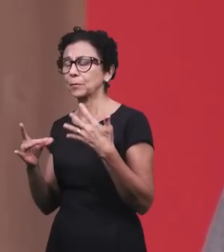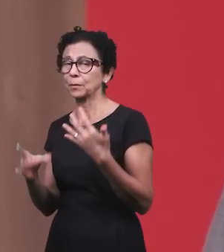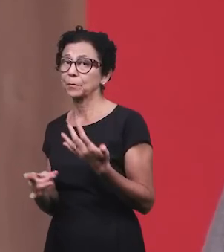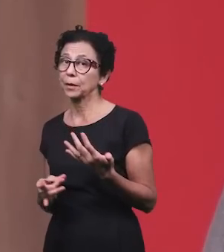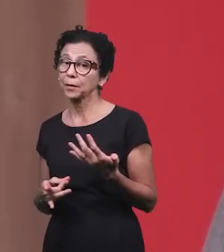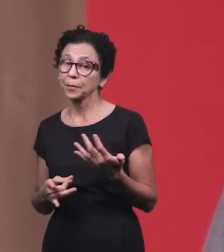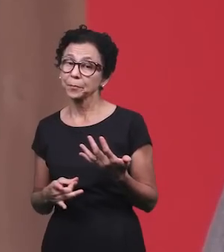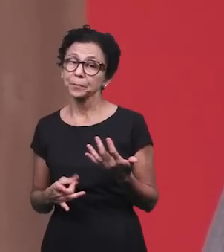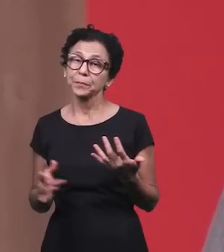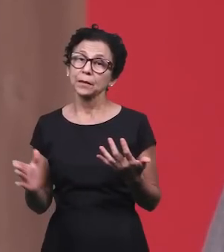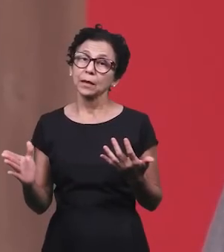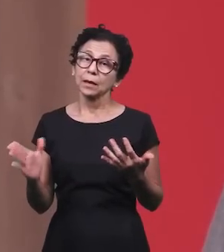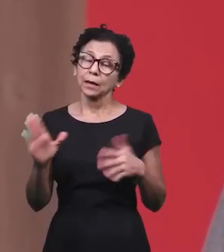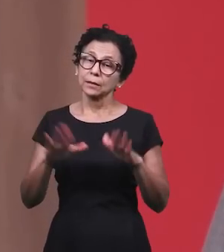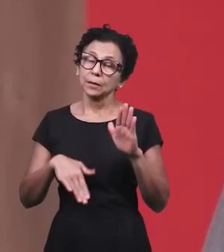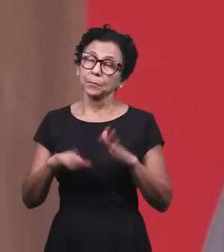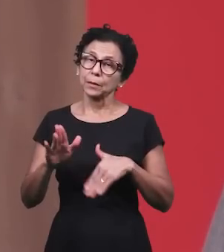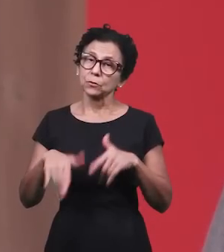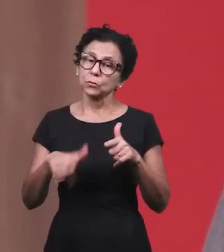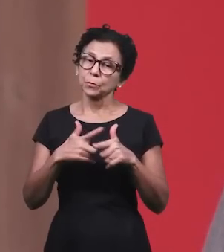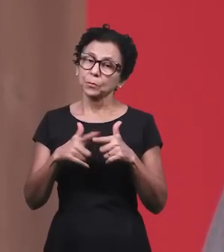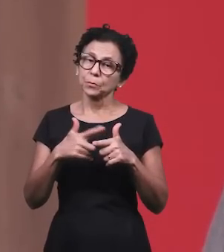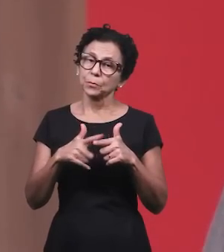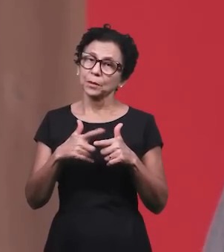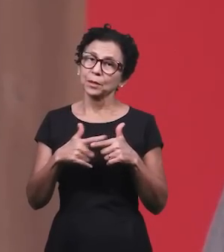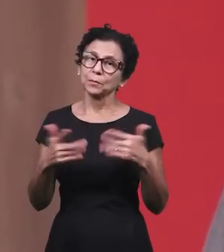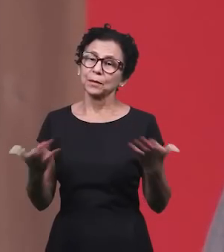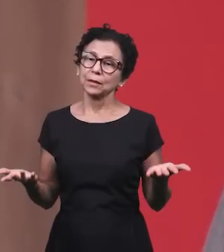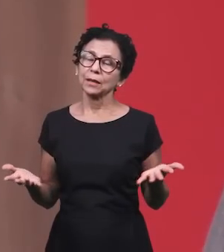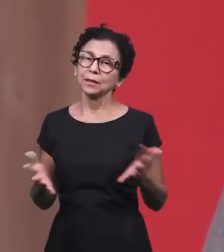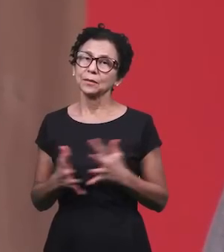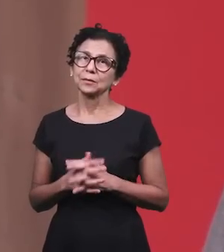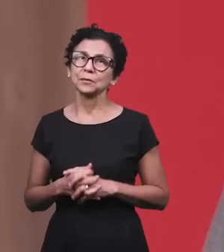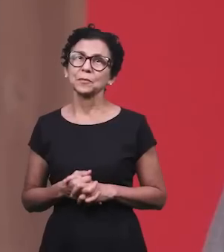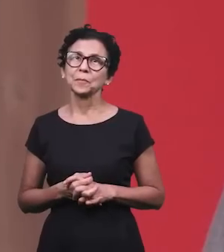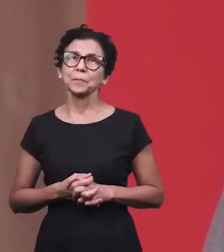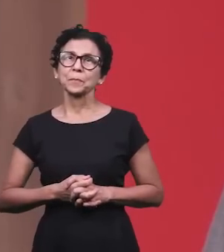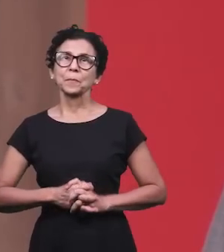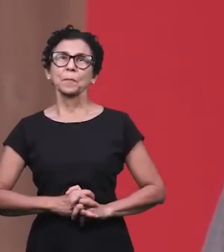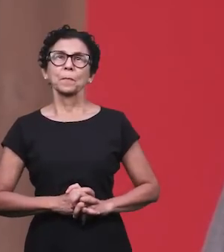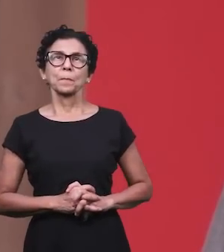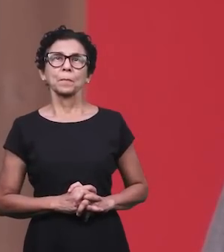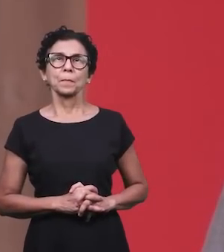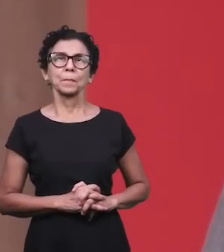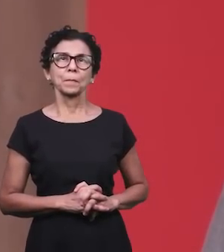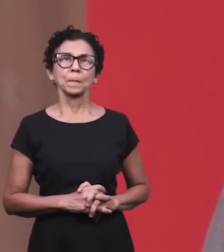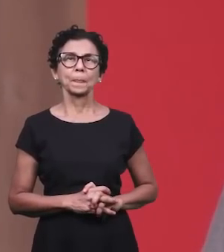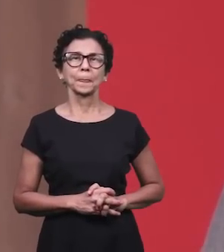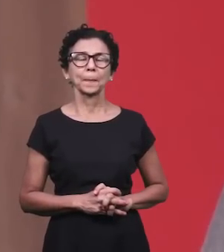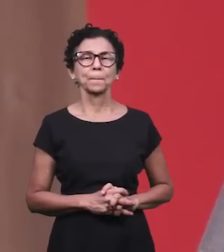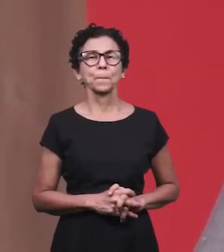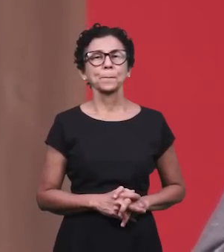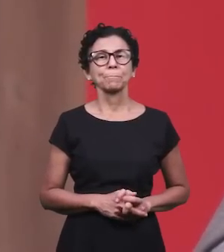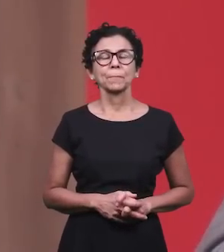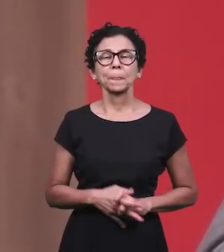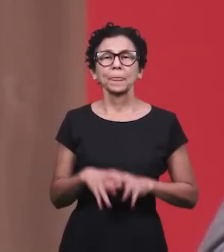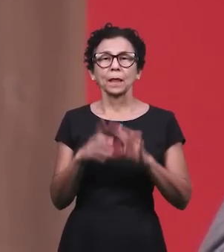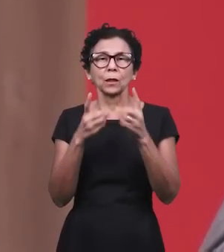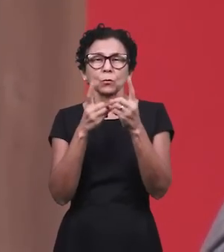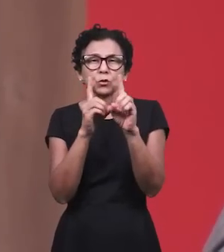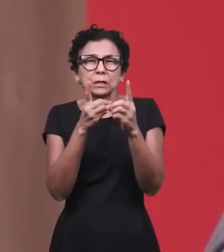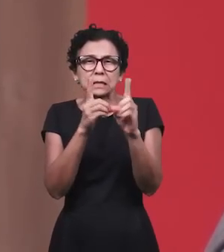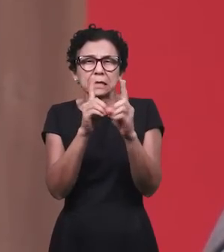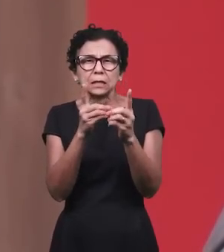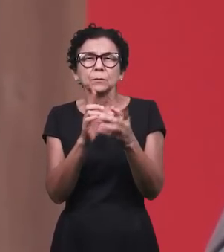Podemos até colocar aqui Pedro, Tiago e João, né? Como ali o grupo de intercessão, né? Aqueles que eram mais íntimos ali, que